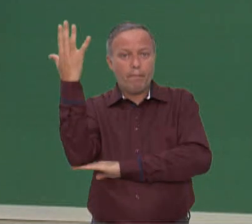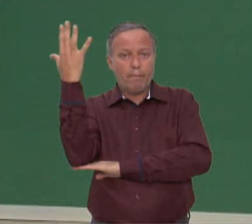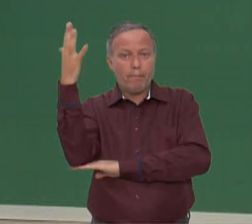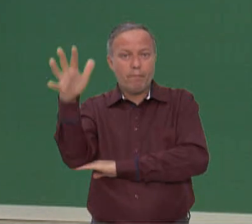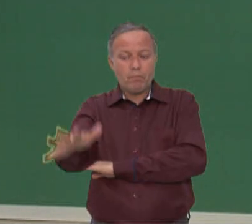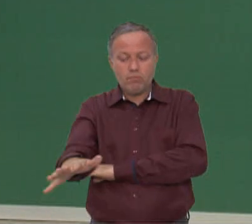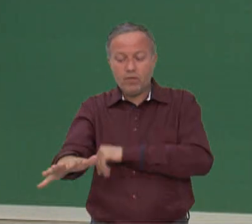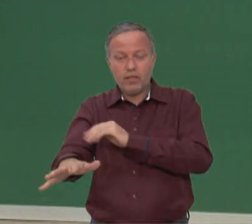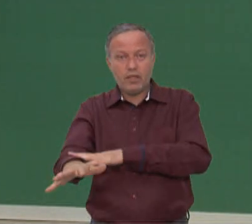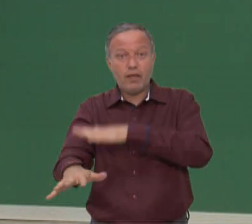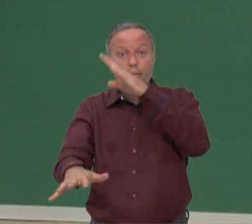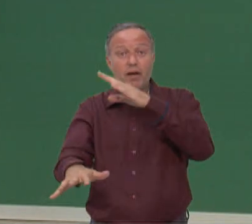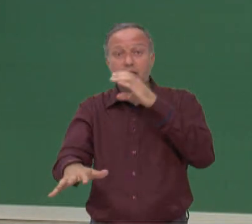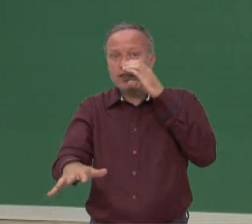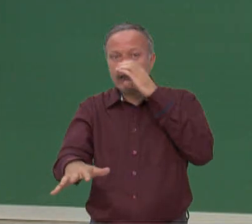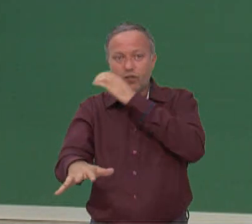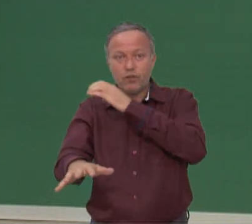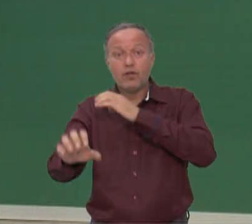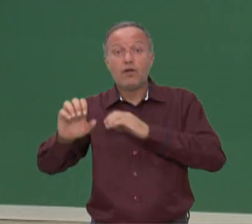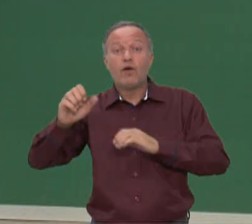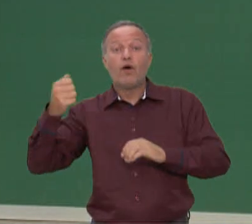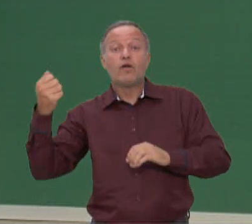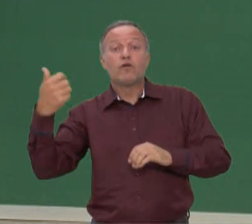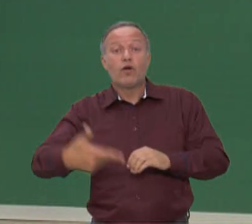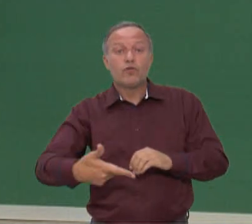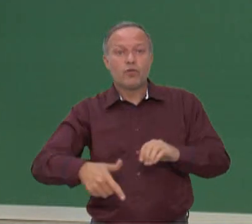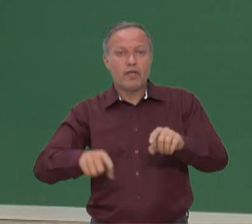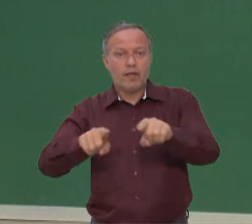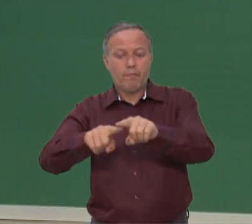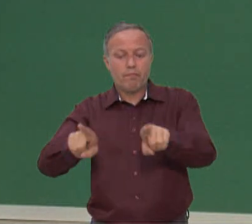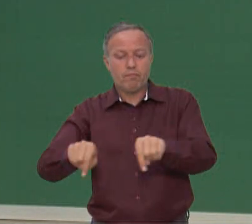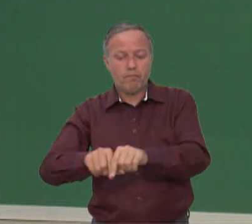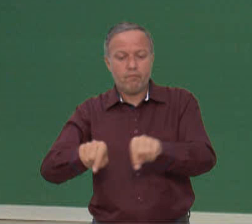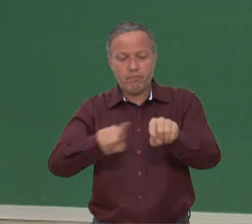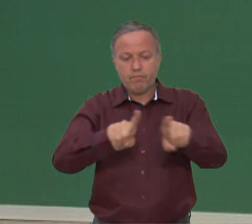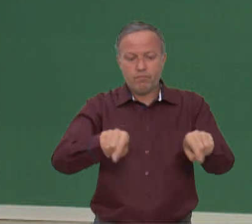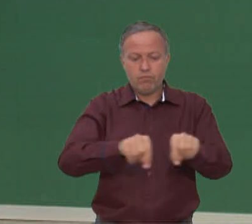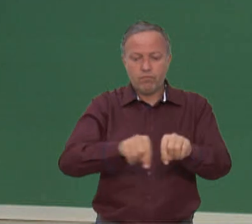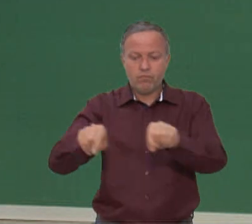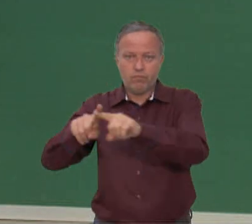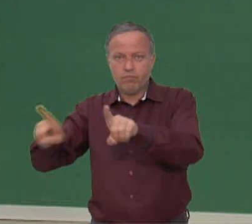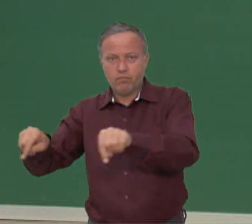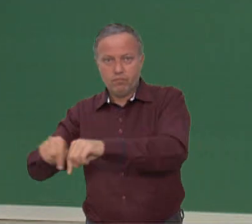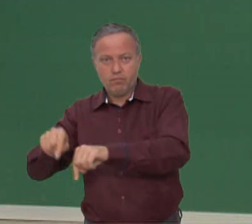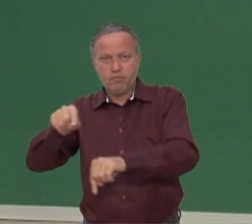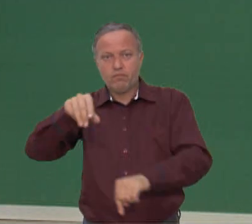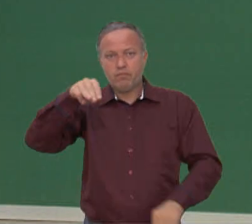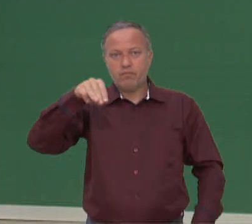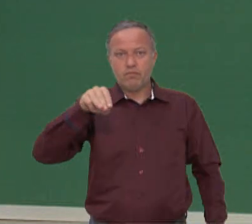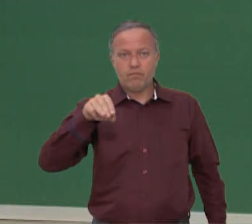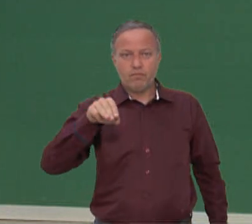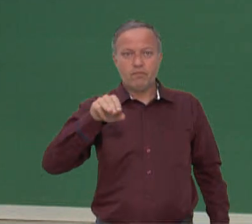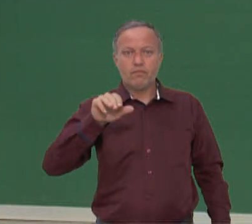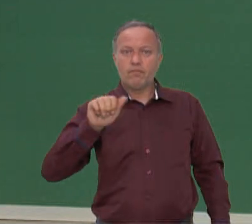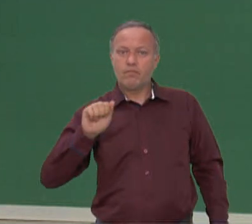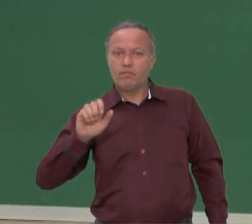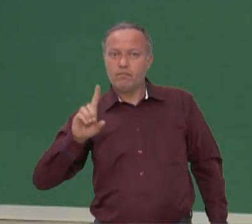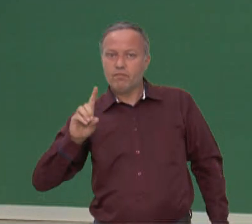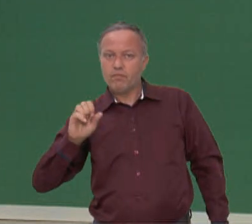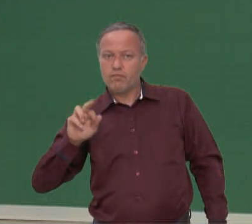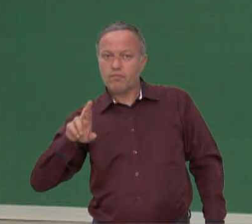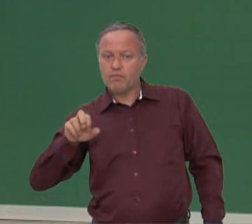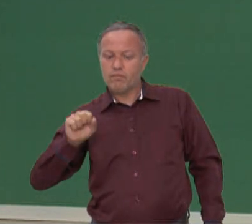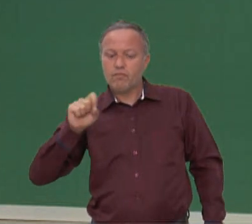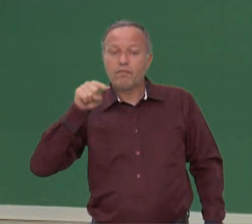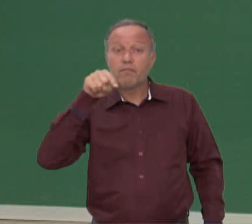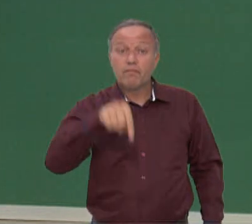da cerâmica. E é bem isso mesmo. Ela demora mais para retirar calor do seu corpo e aí você percebe isso aí na forma